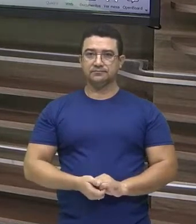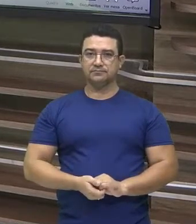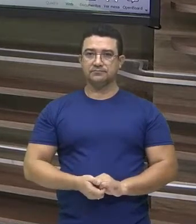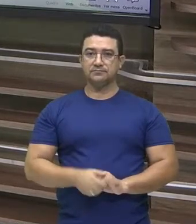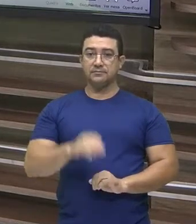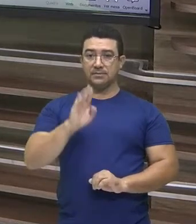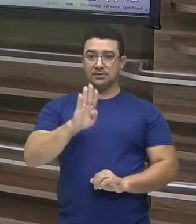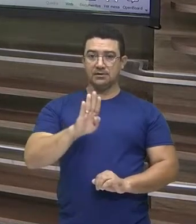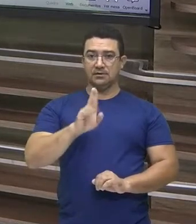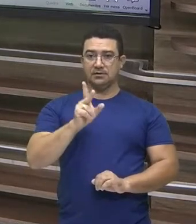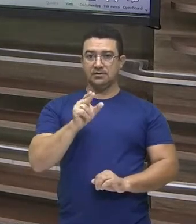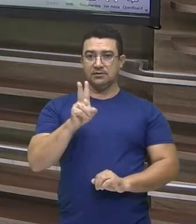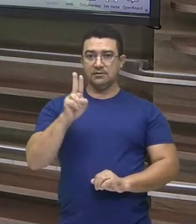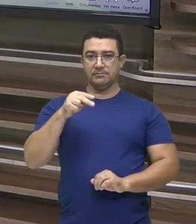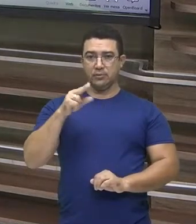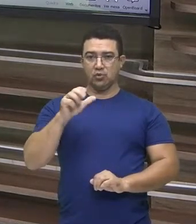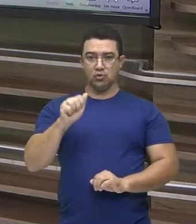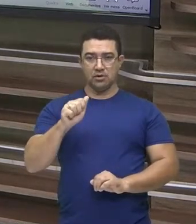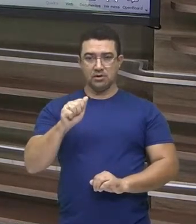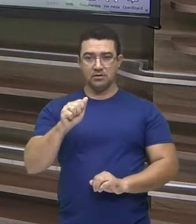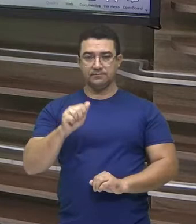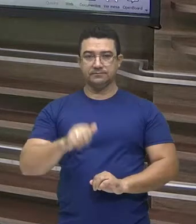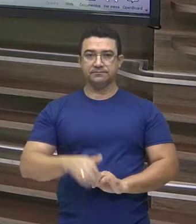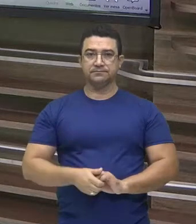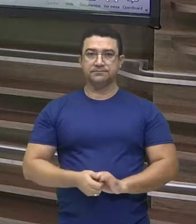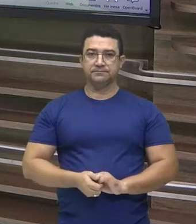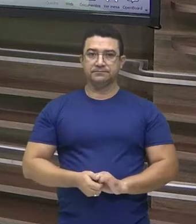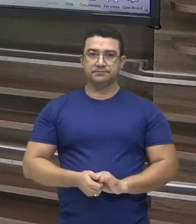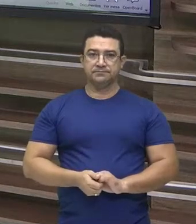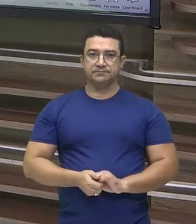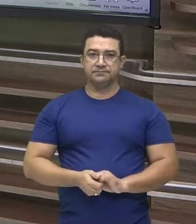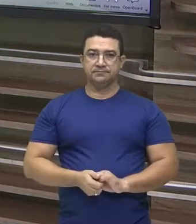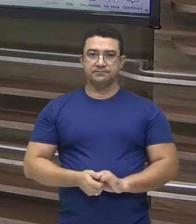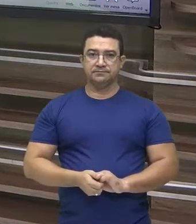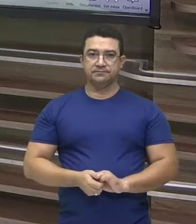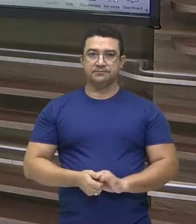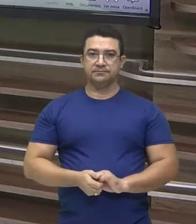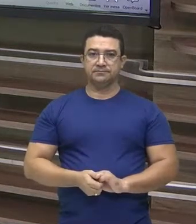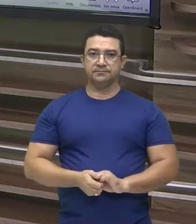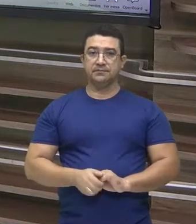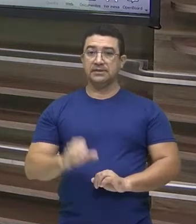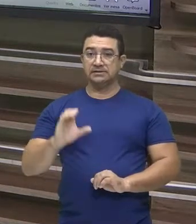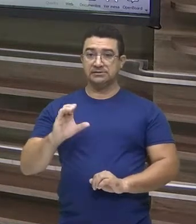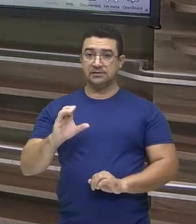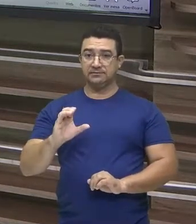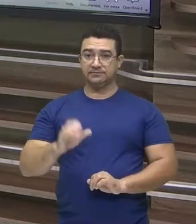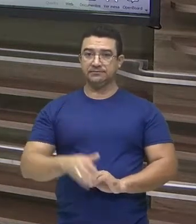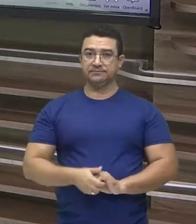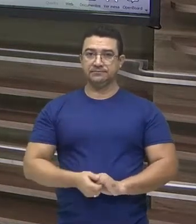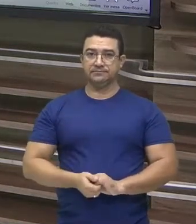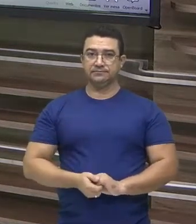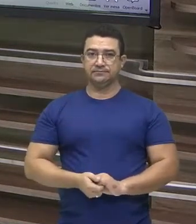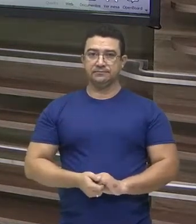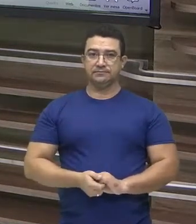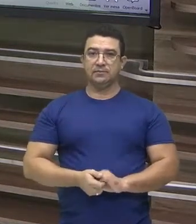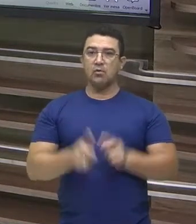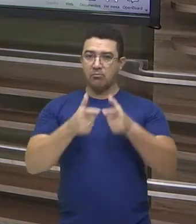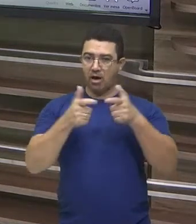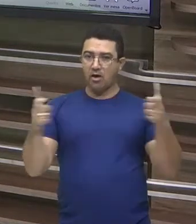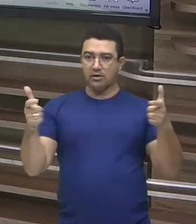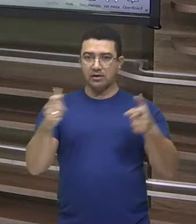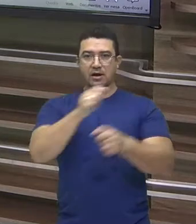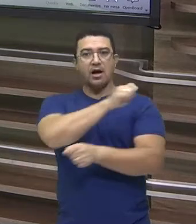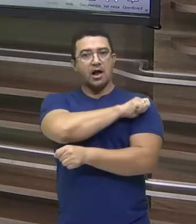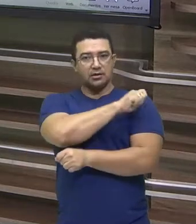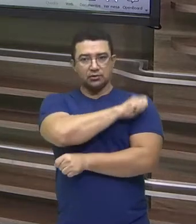A Bruna está enviando para a gente que a resposta correta é a letra C. Vocês, na maioria aqui,